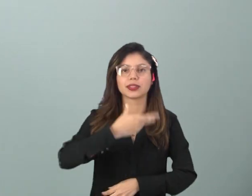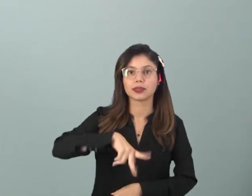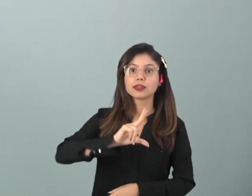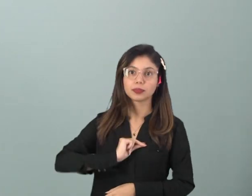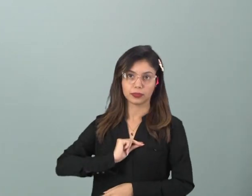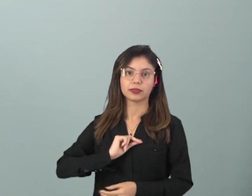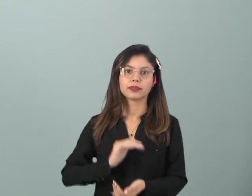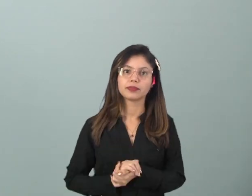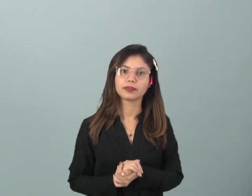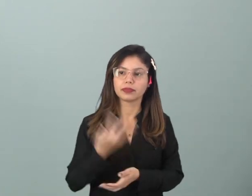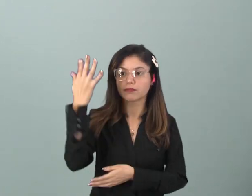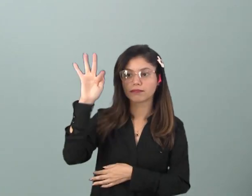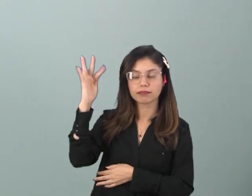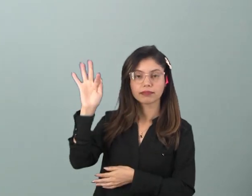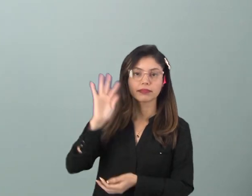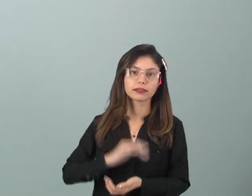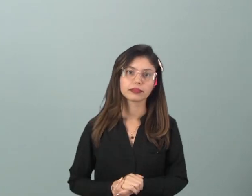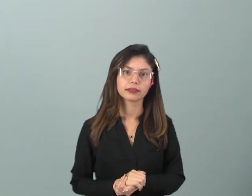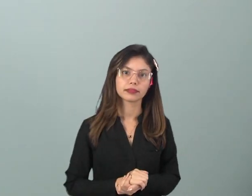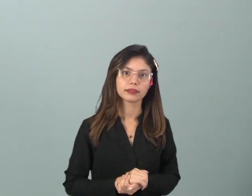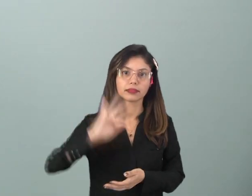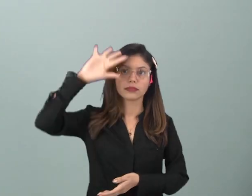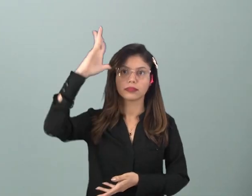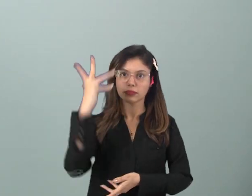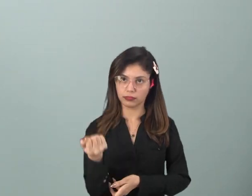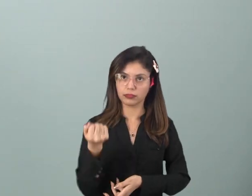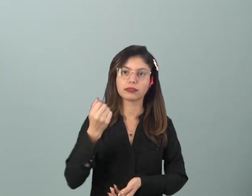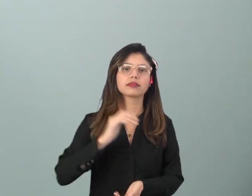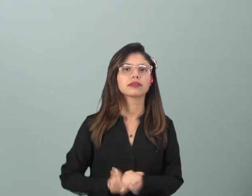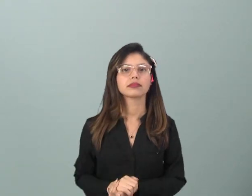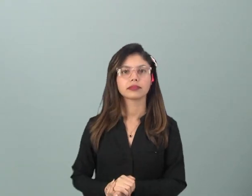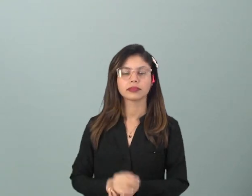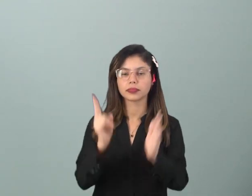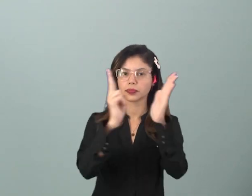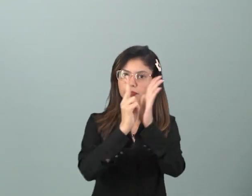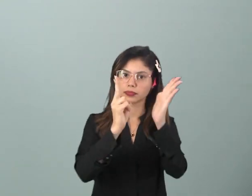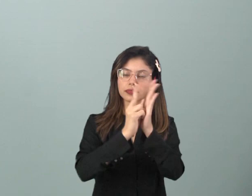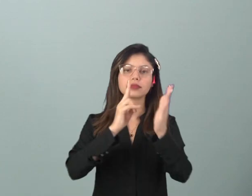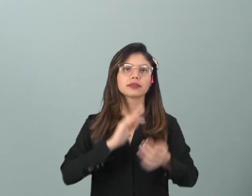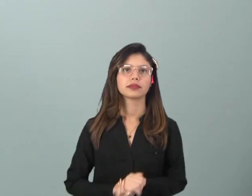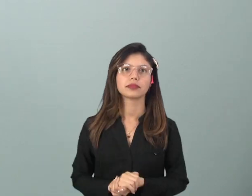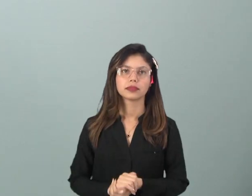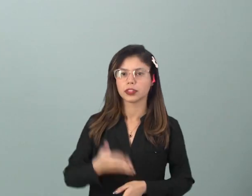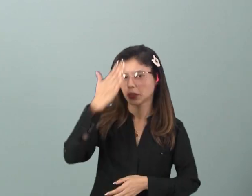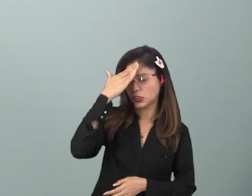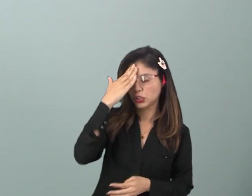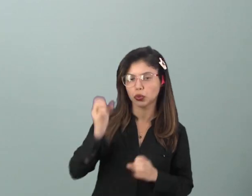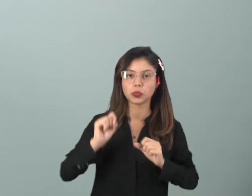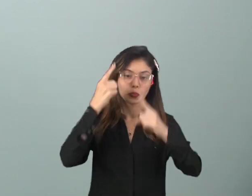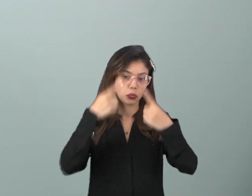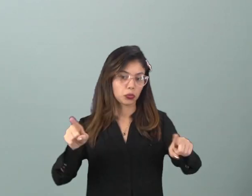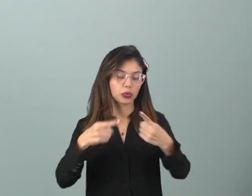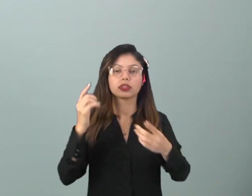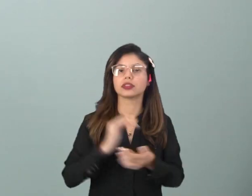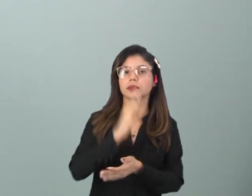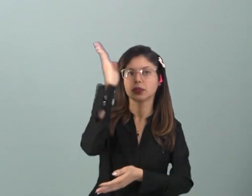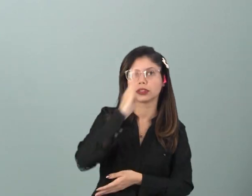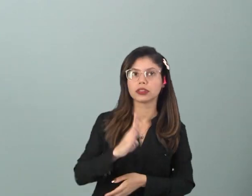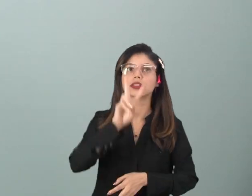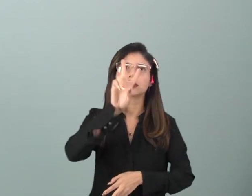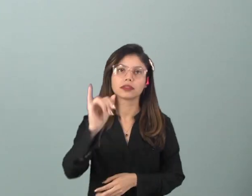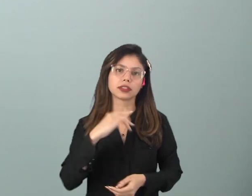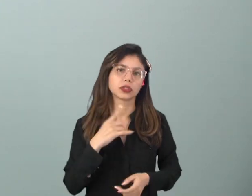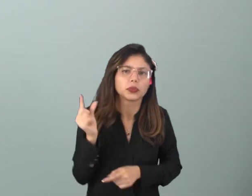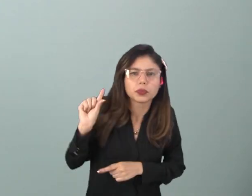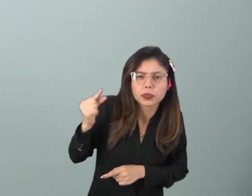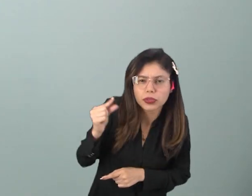portugueses, pelos africanos, os indígenas que aqui estavam. Então, quando a gente entende música brasileira, é a música que vai ser